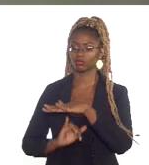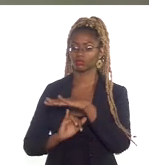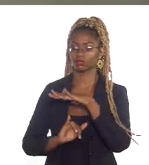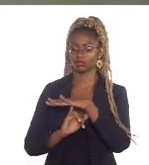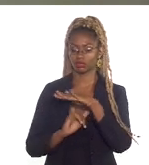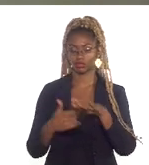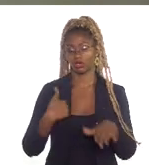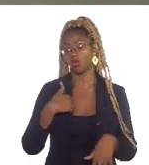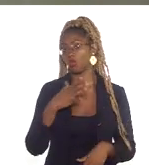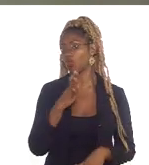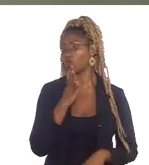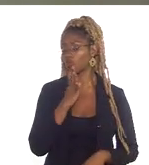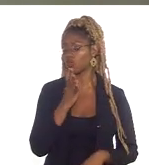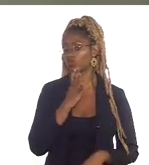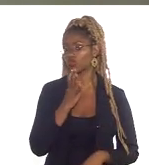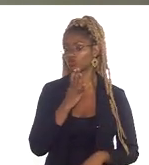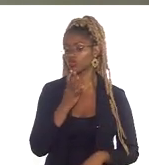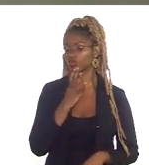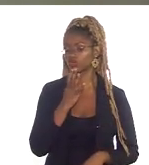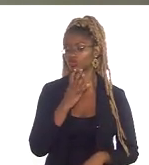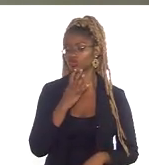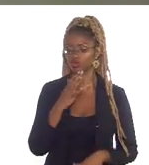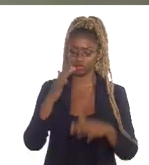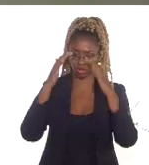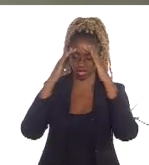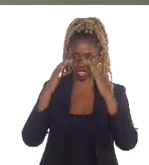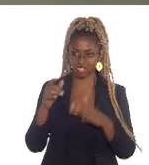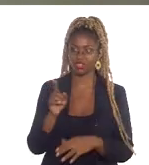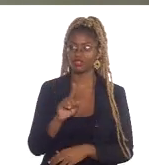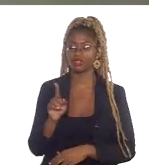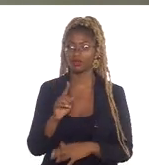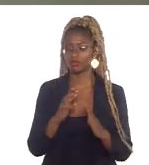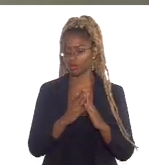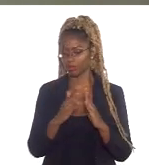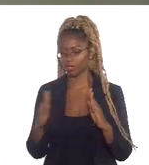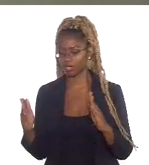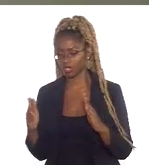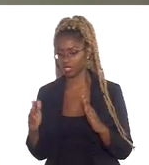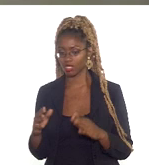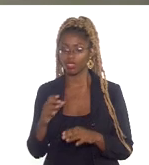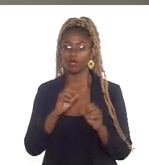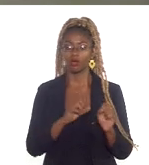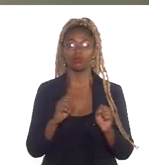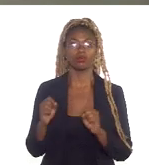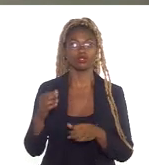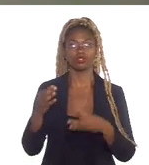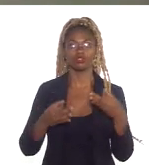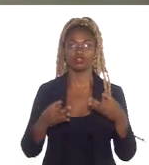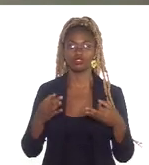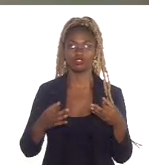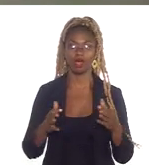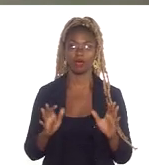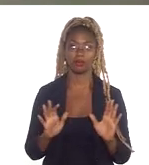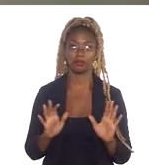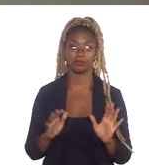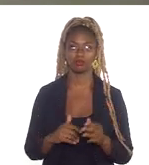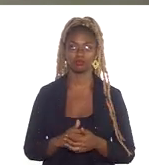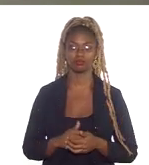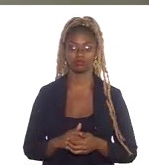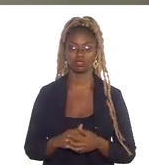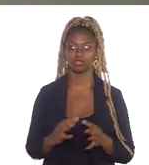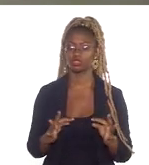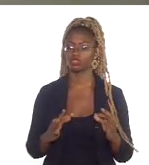eu conheço que não cumpre prazo é o Poder Judiciário. Tudo